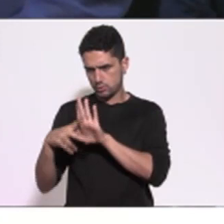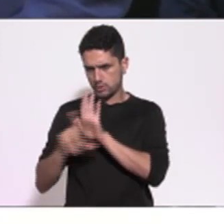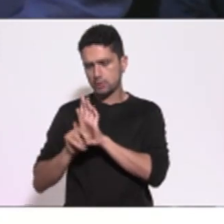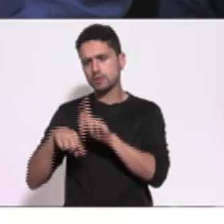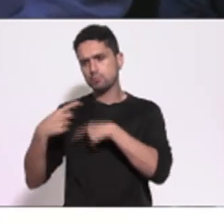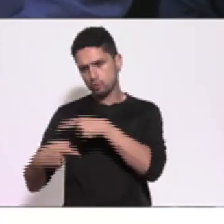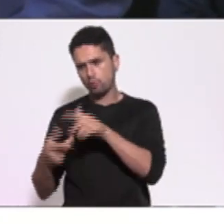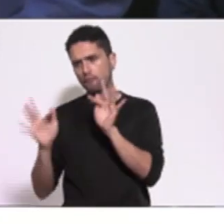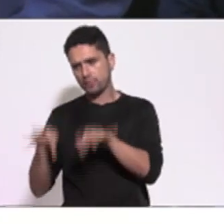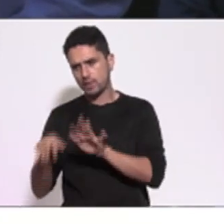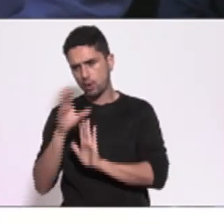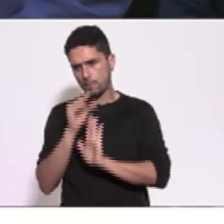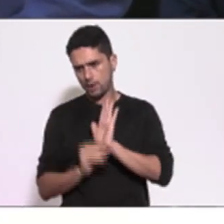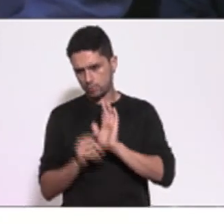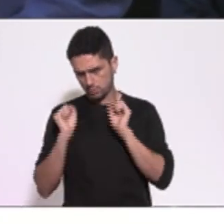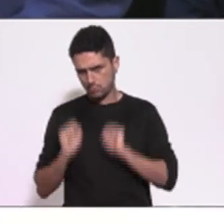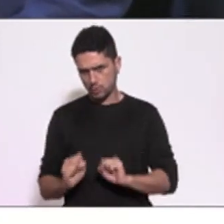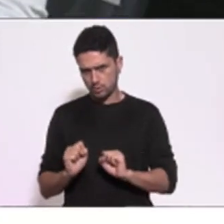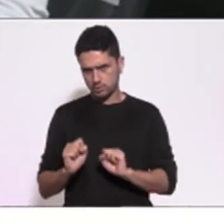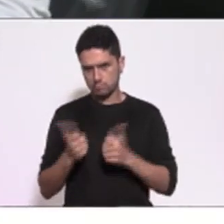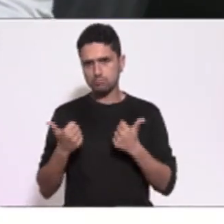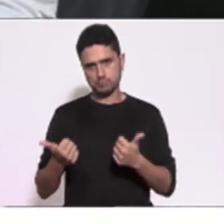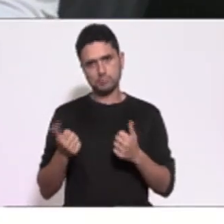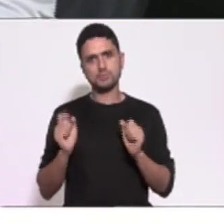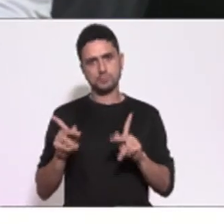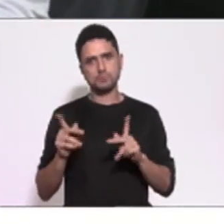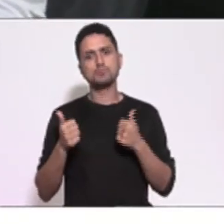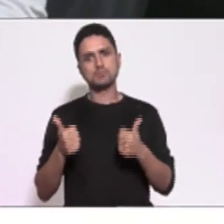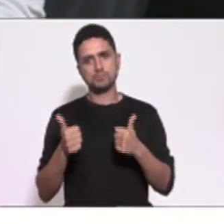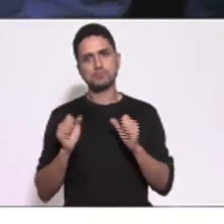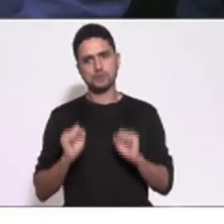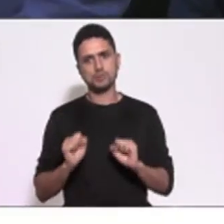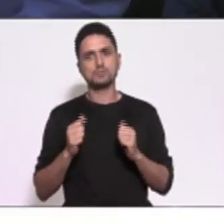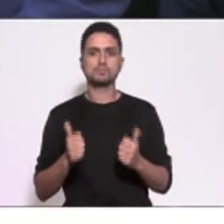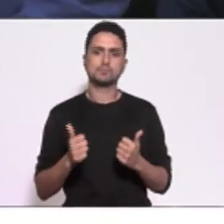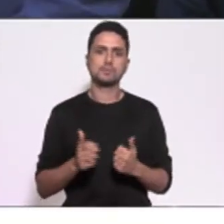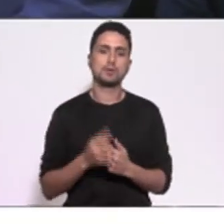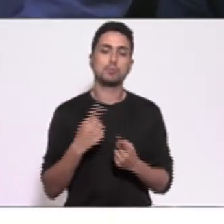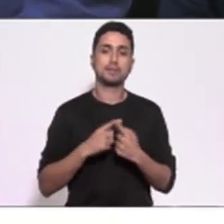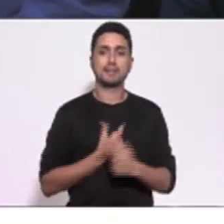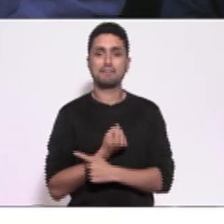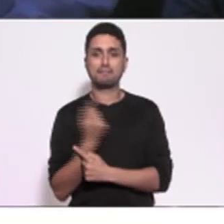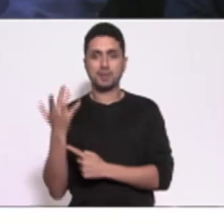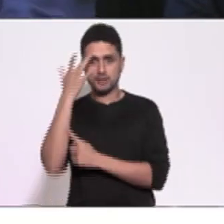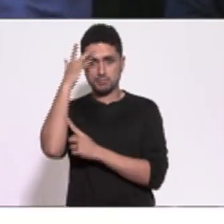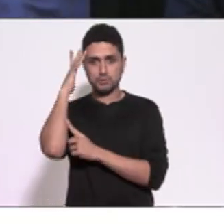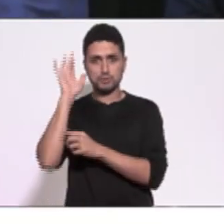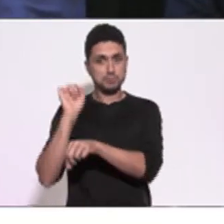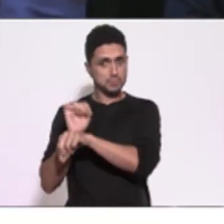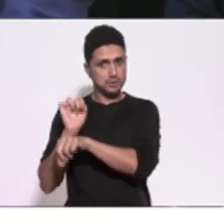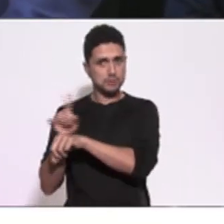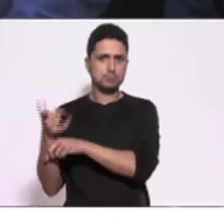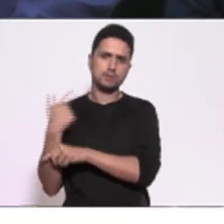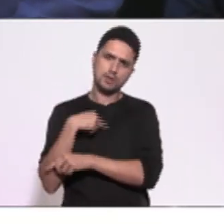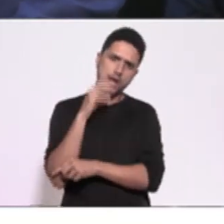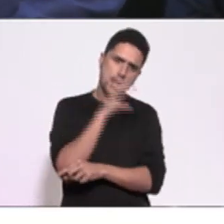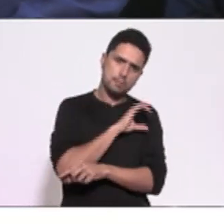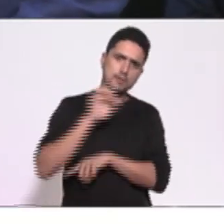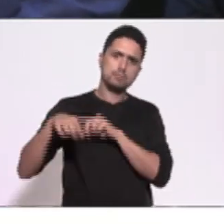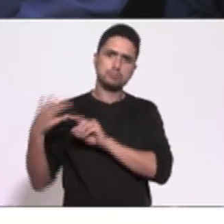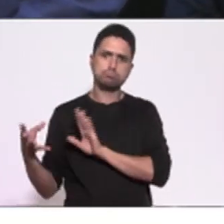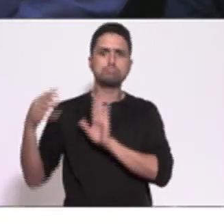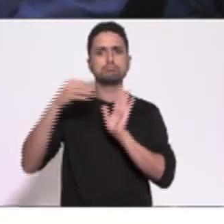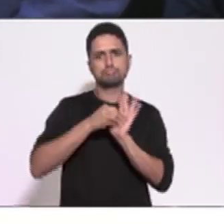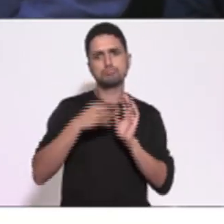ser? Pode sim, senhor Tá, presidente. porque eu entendi várias pessoas ali, vão aguardar ali para a gente dar uma acelerada aqui. Tá certo. Pela Comissão de